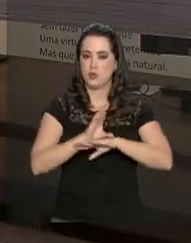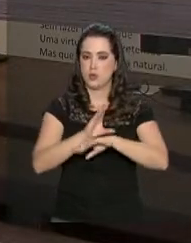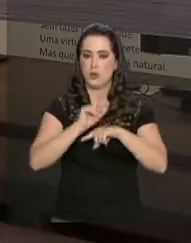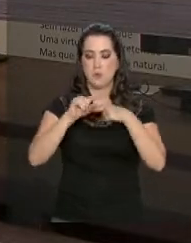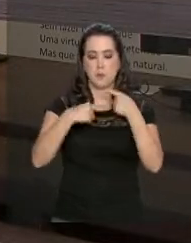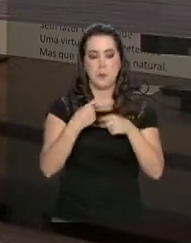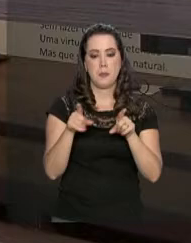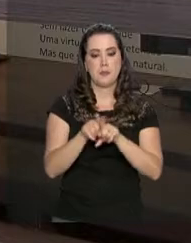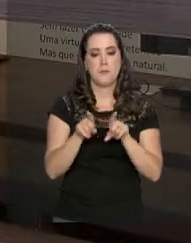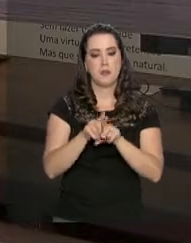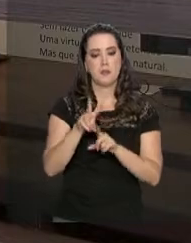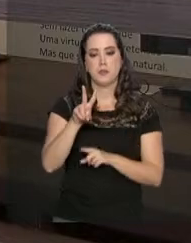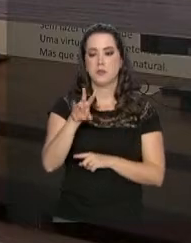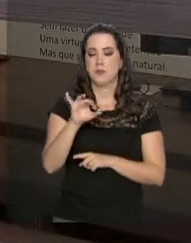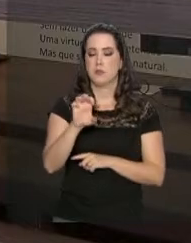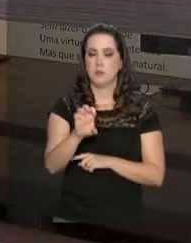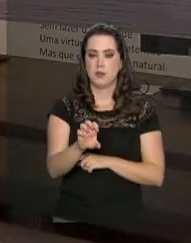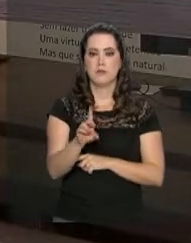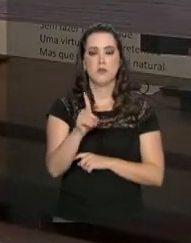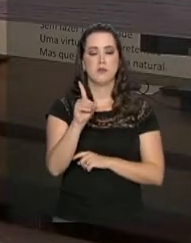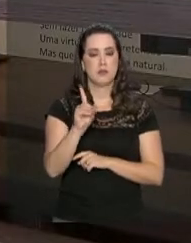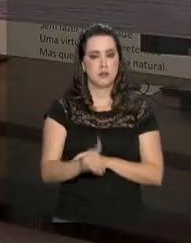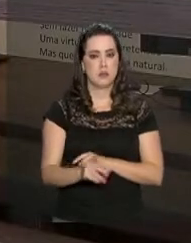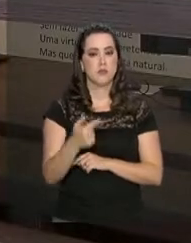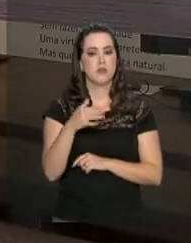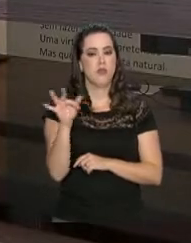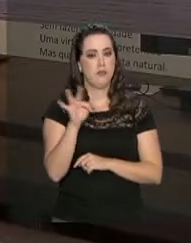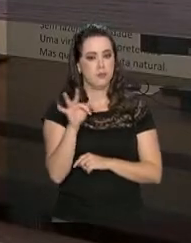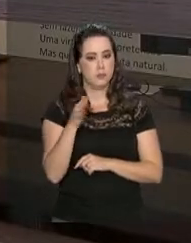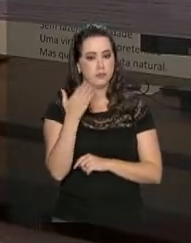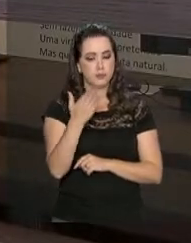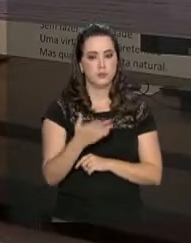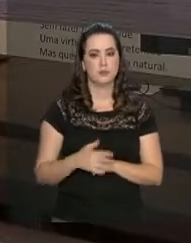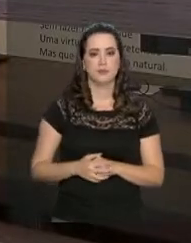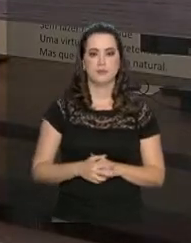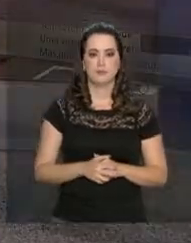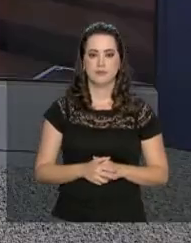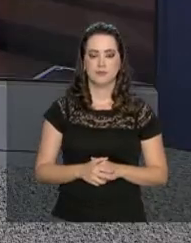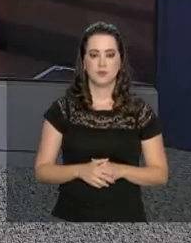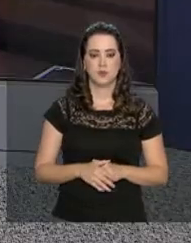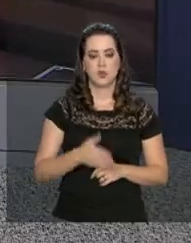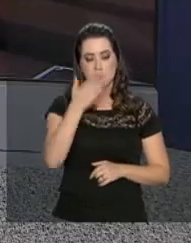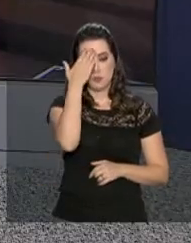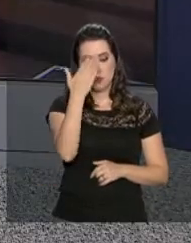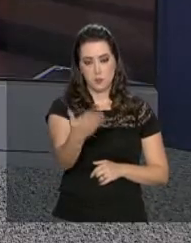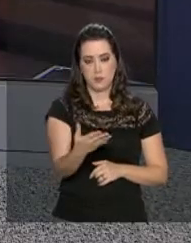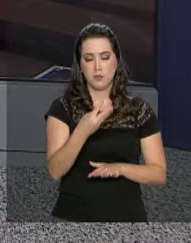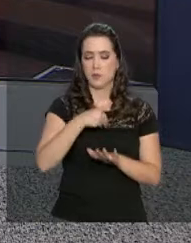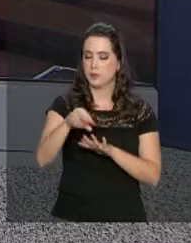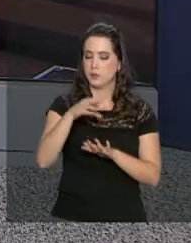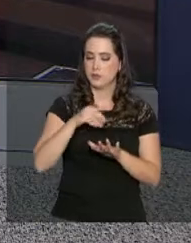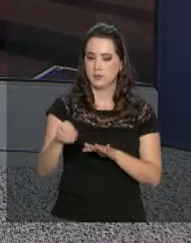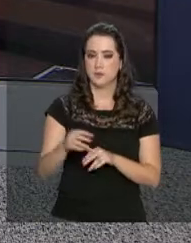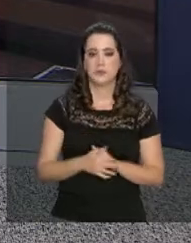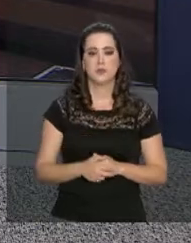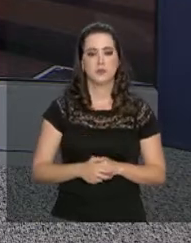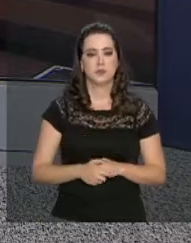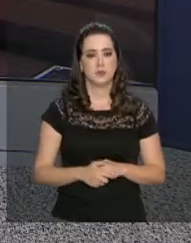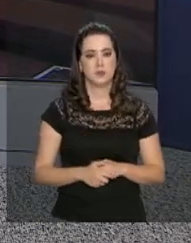também foi vice-diretor e diretor da FADITU. Roberto. Muito obrigado, Ricardo, pelas